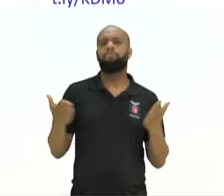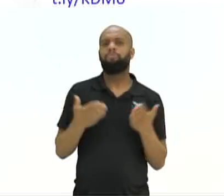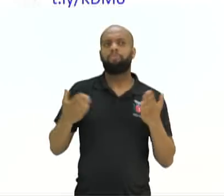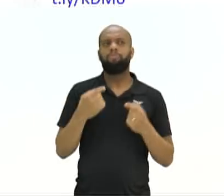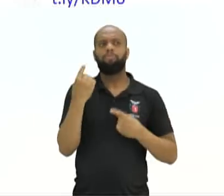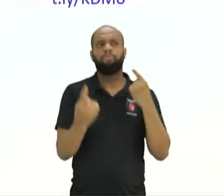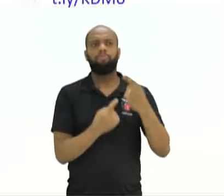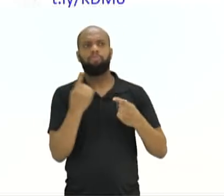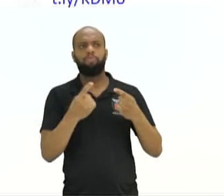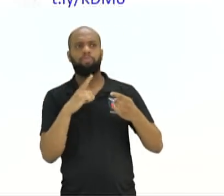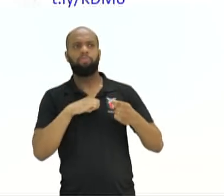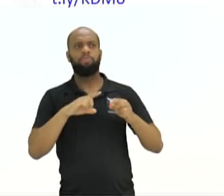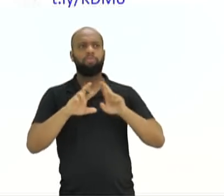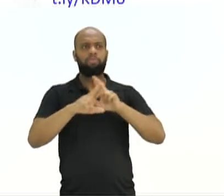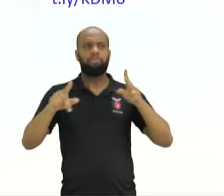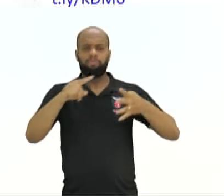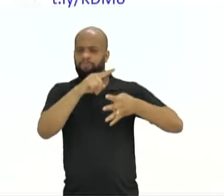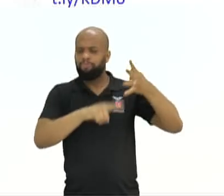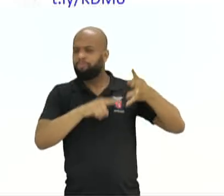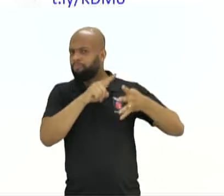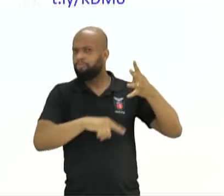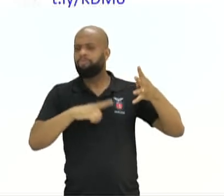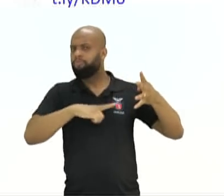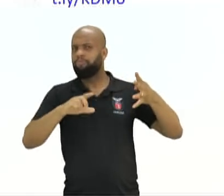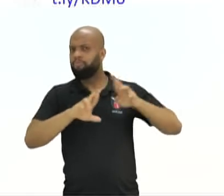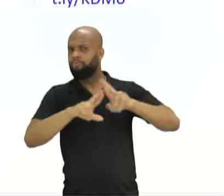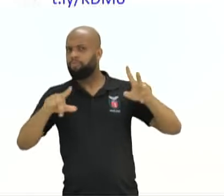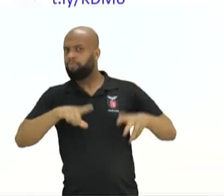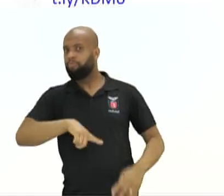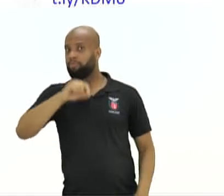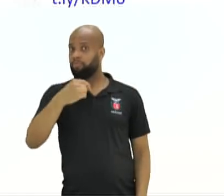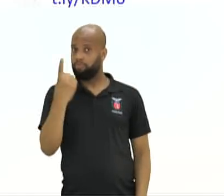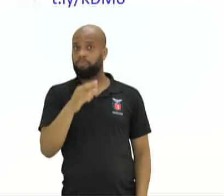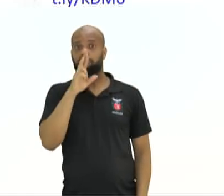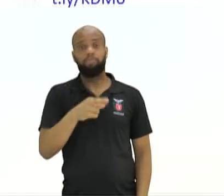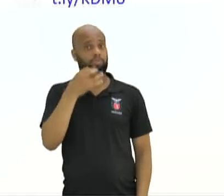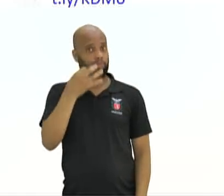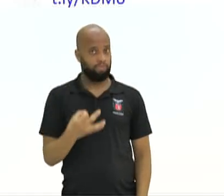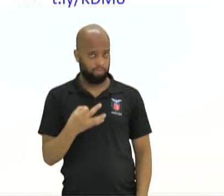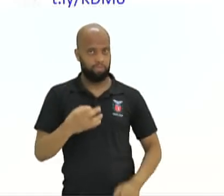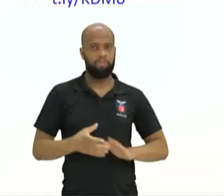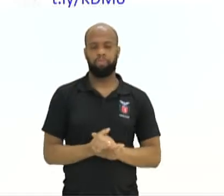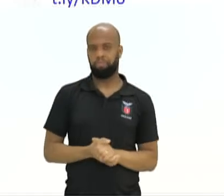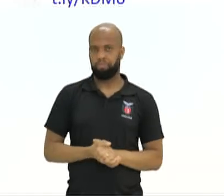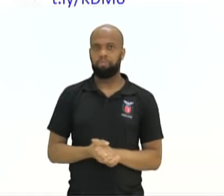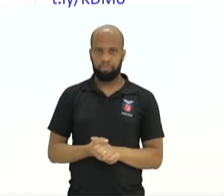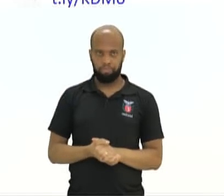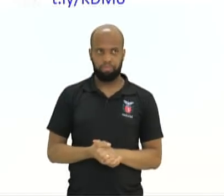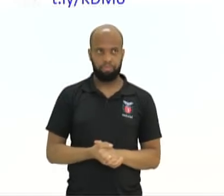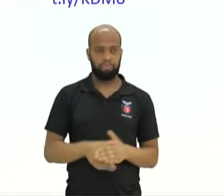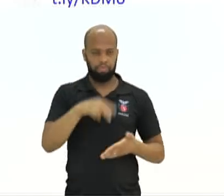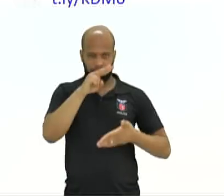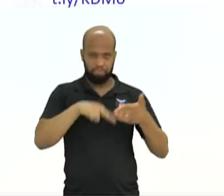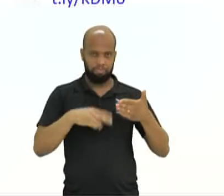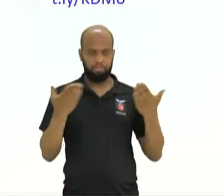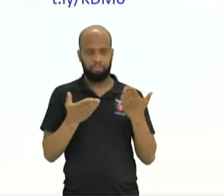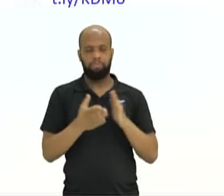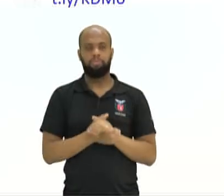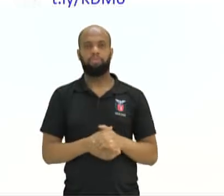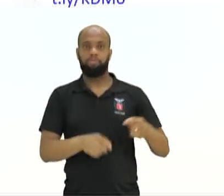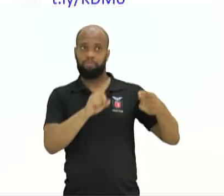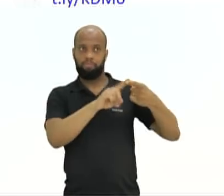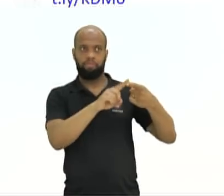quais são as diferenças? Né? O que nós temos de diferenças do popping para o robô? Tá? Vamos dar uma lida nas nossas